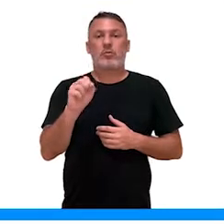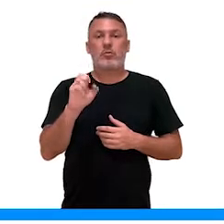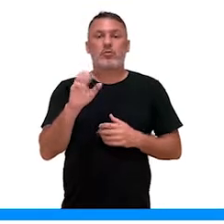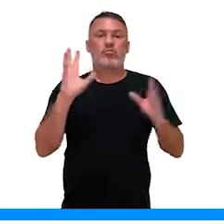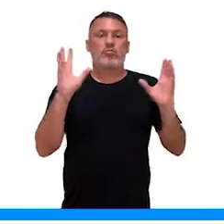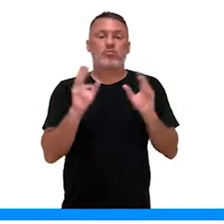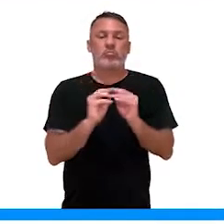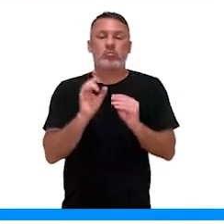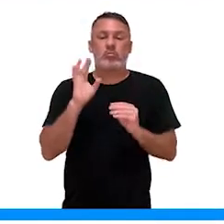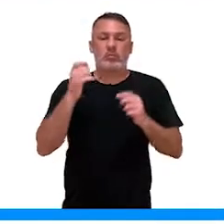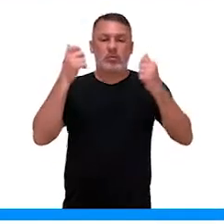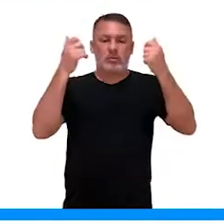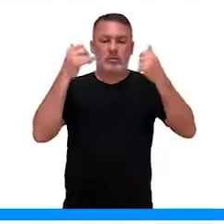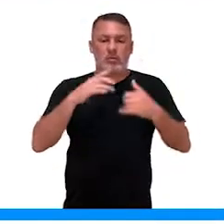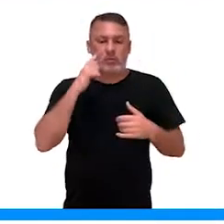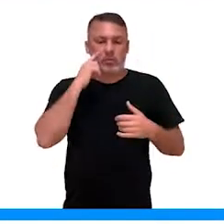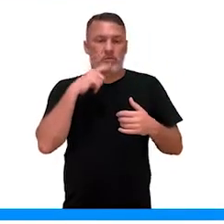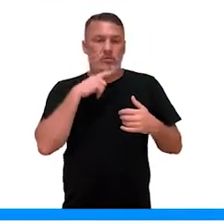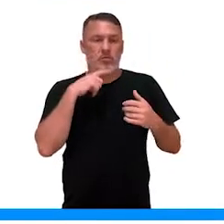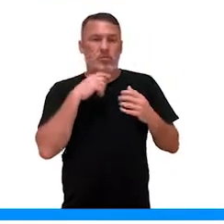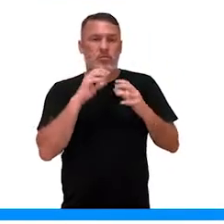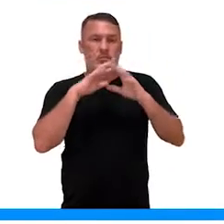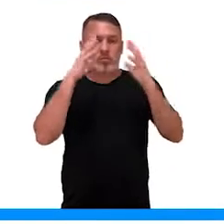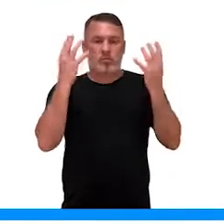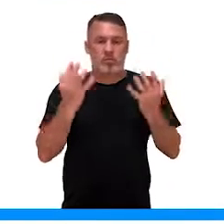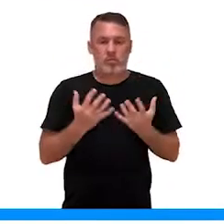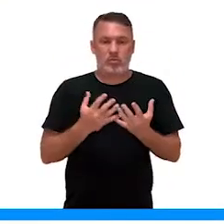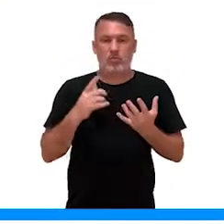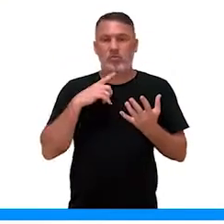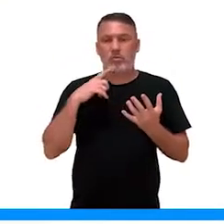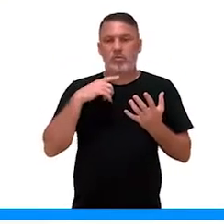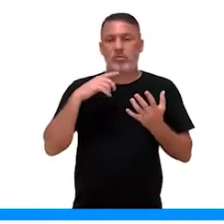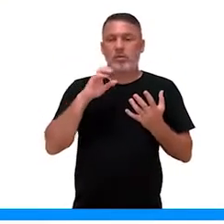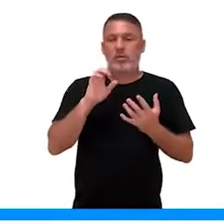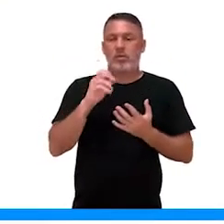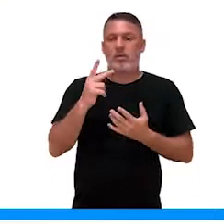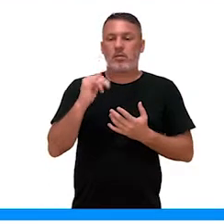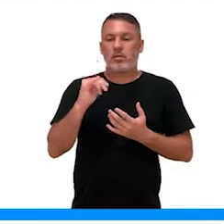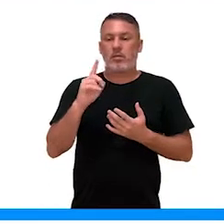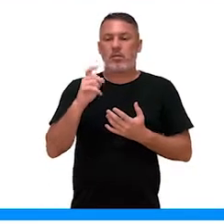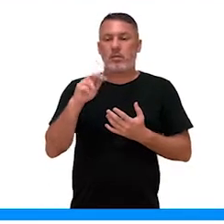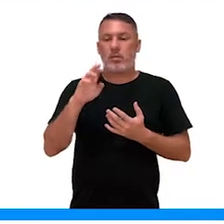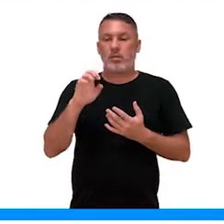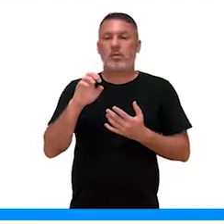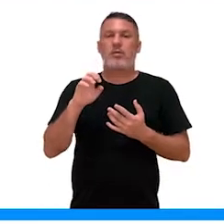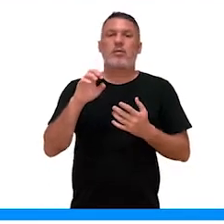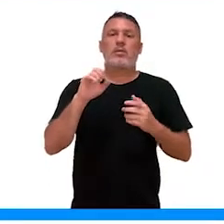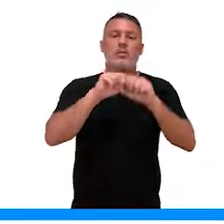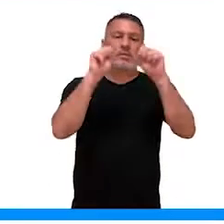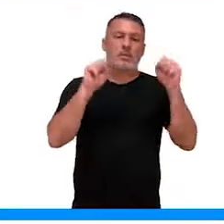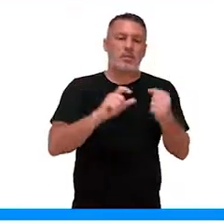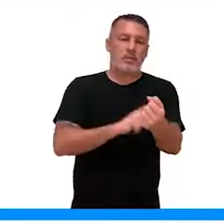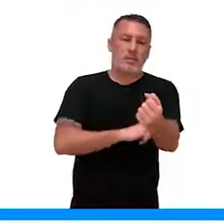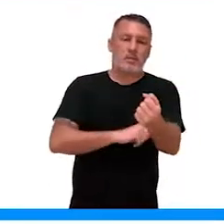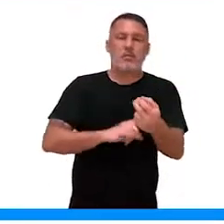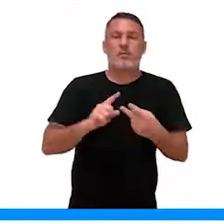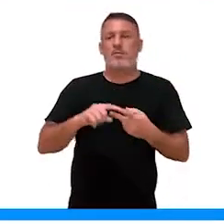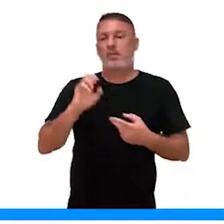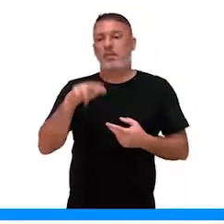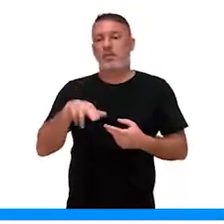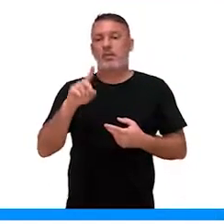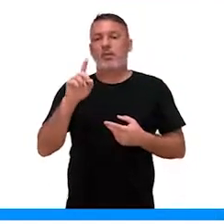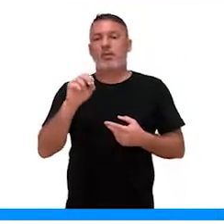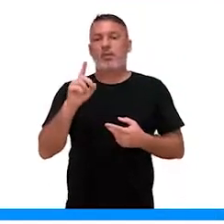A ectoderme, quem ela dá origem, a toda a epiderme é o sistema nervoso, a endoderme ao fígado,